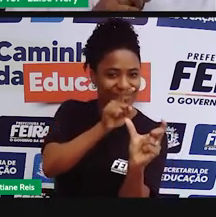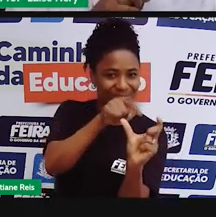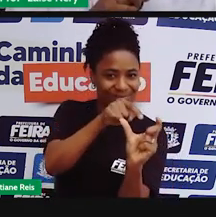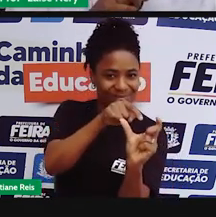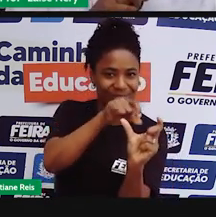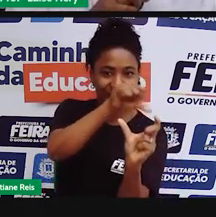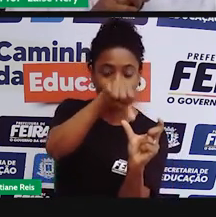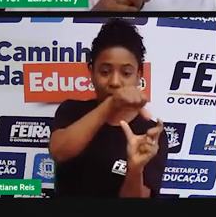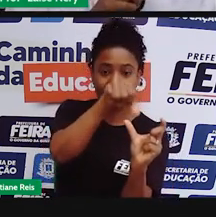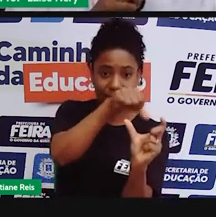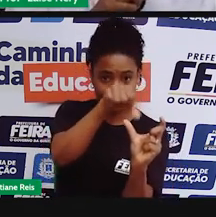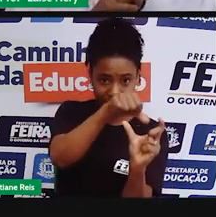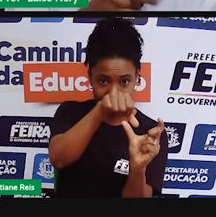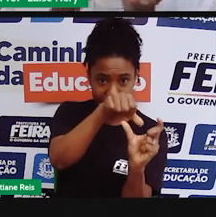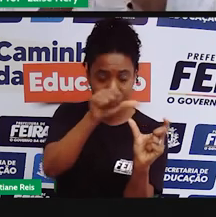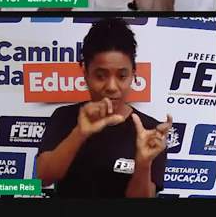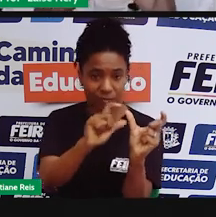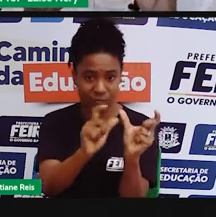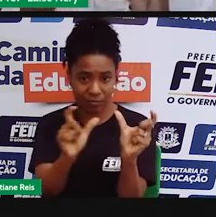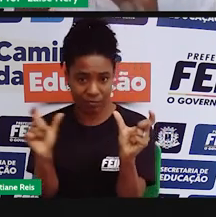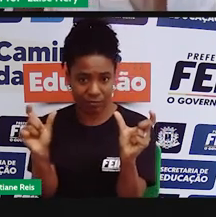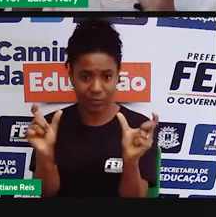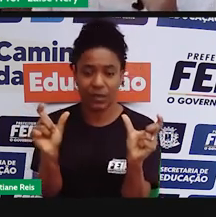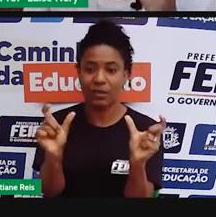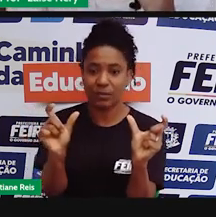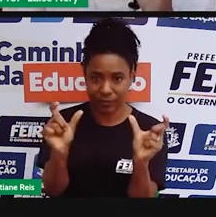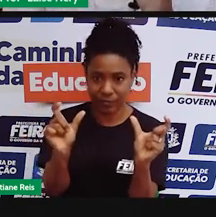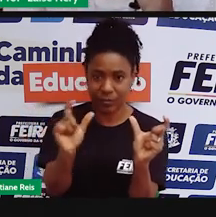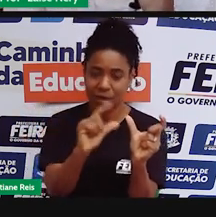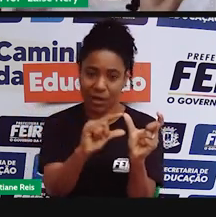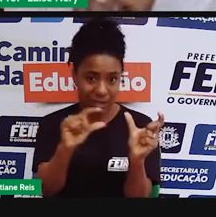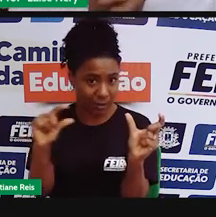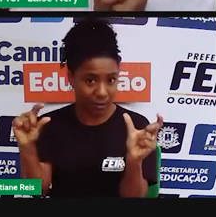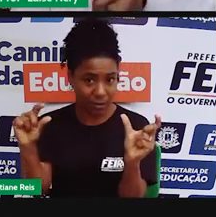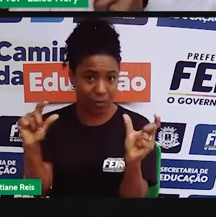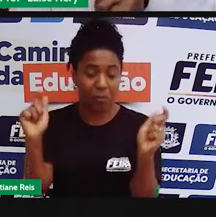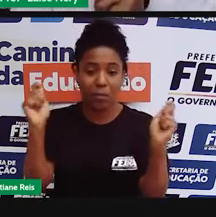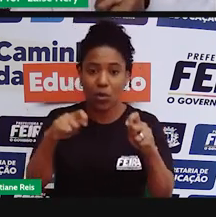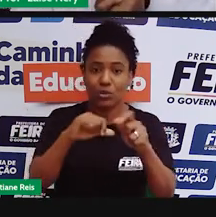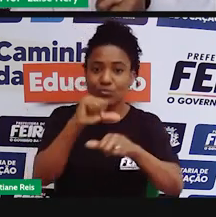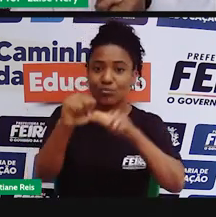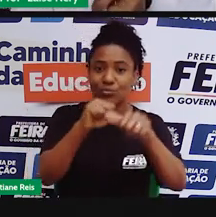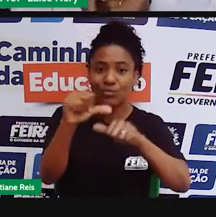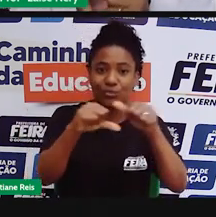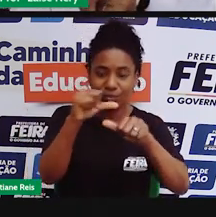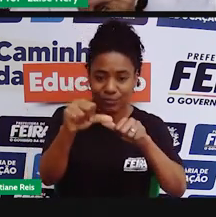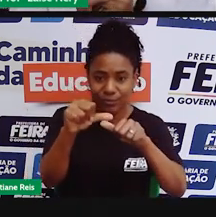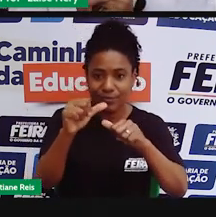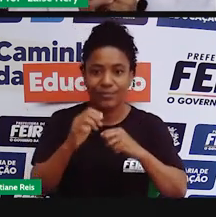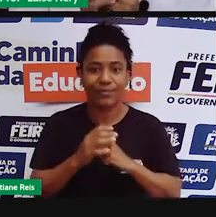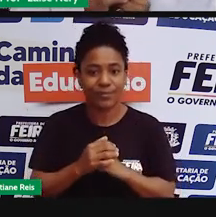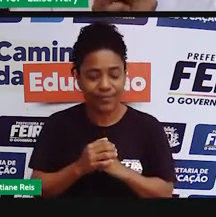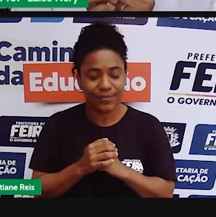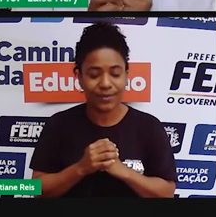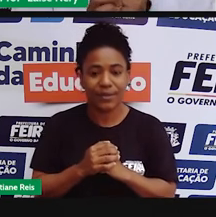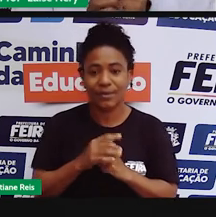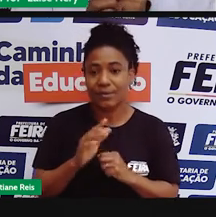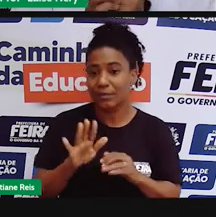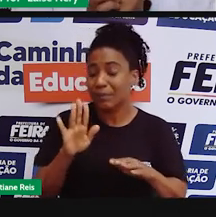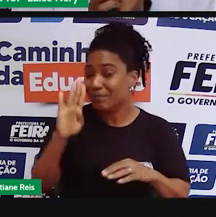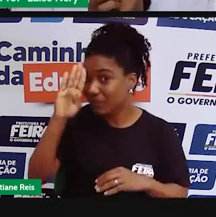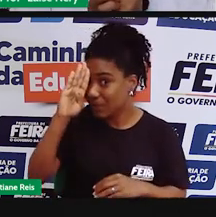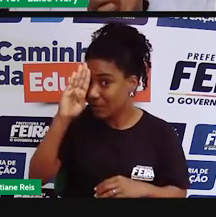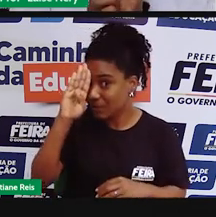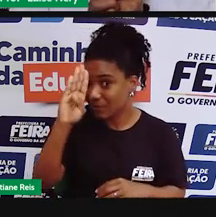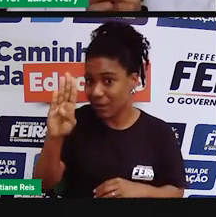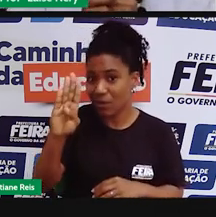podem ser mudados, o finalzinho, né, a forma de escrever, principalmente de acordo com